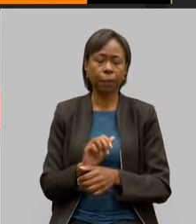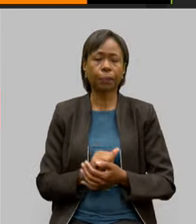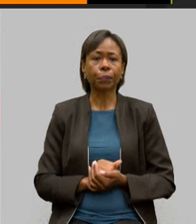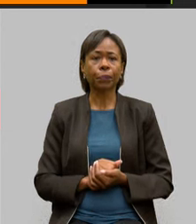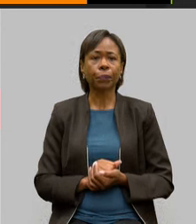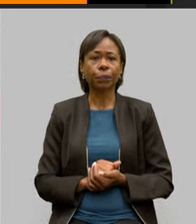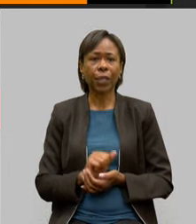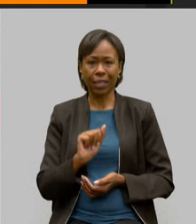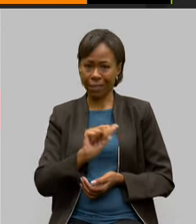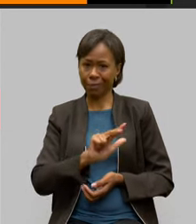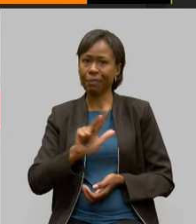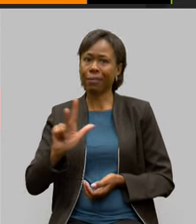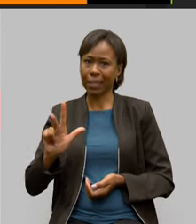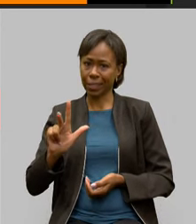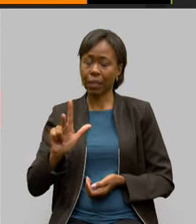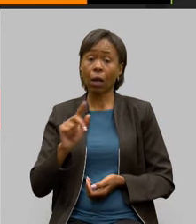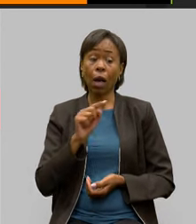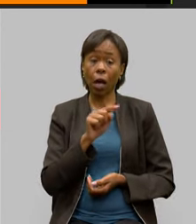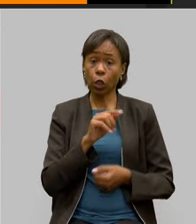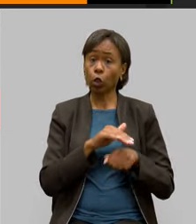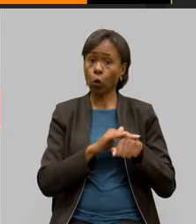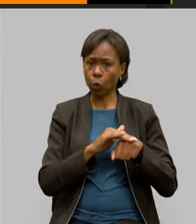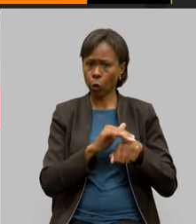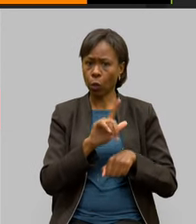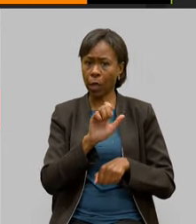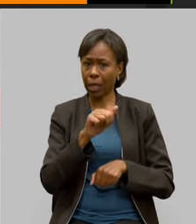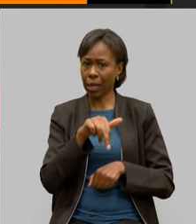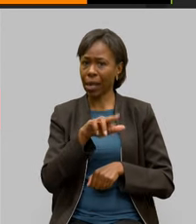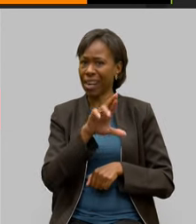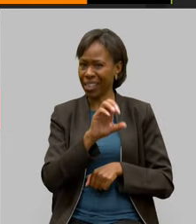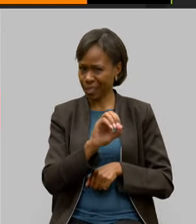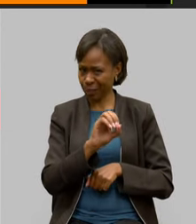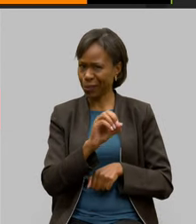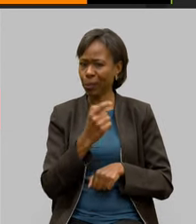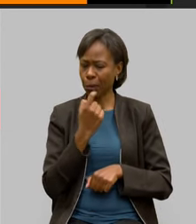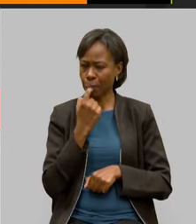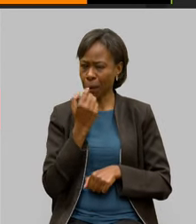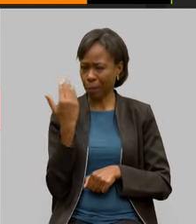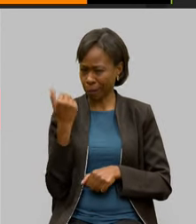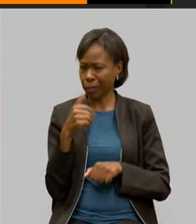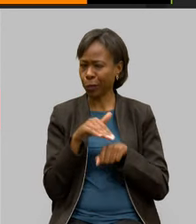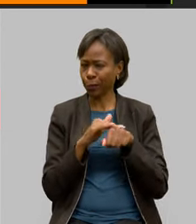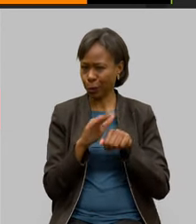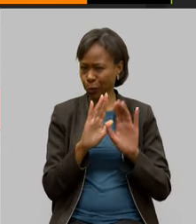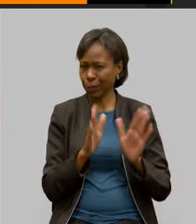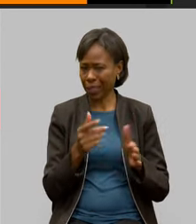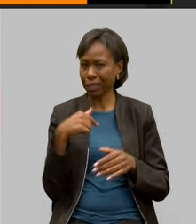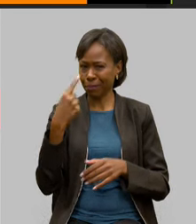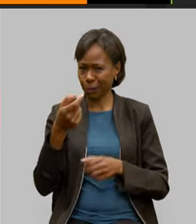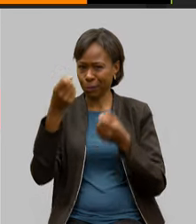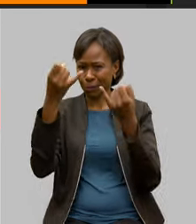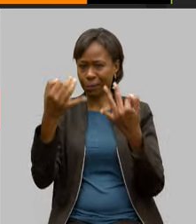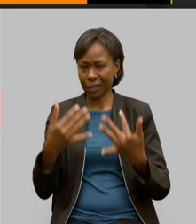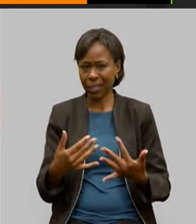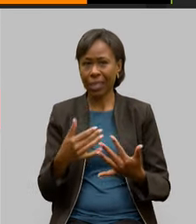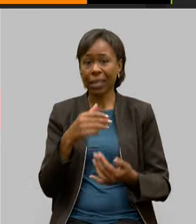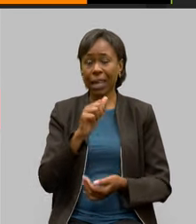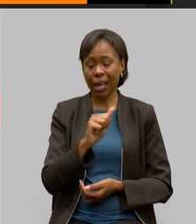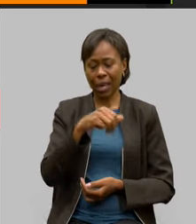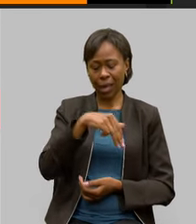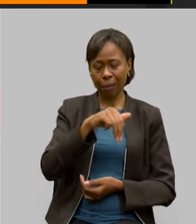né que a gente já teve uma conversa recente eu vou falar um pouquinho depois com de vocês Da ama-me